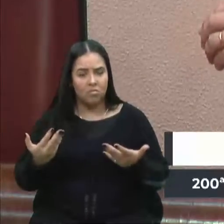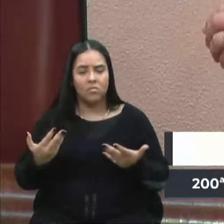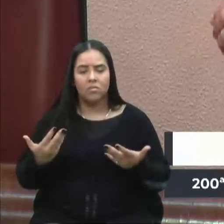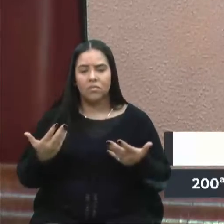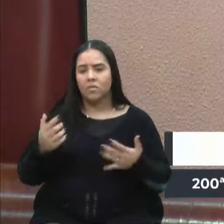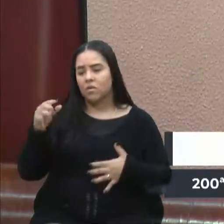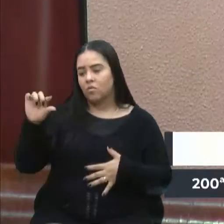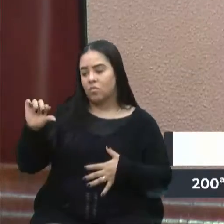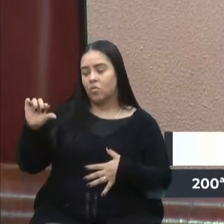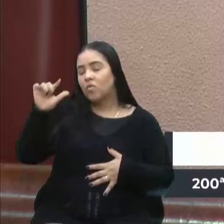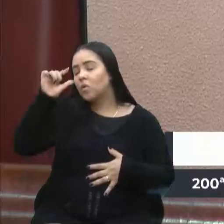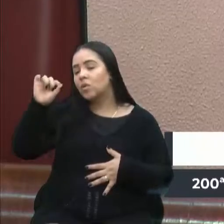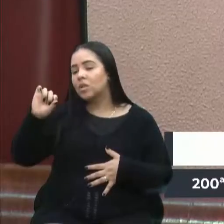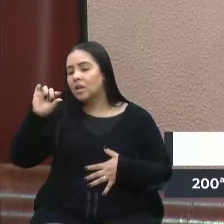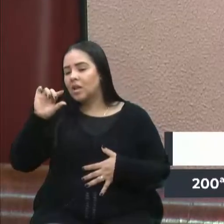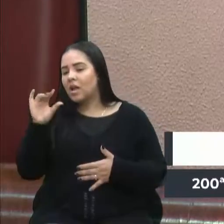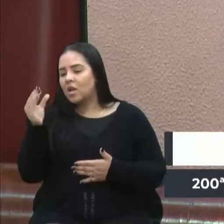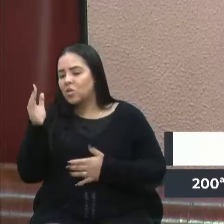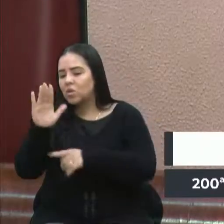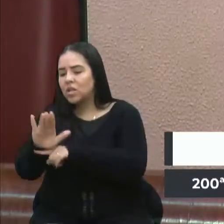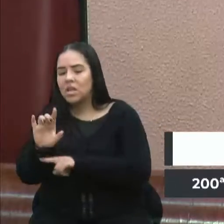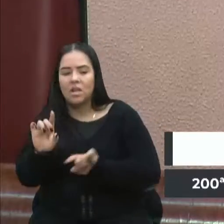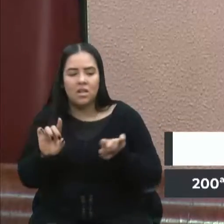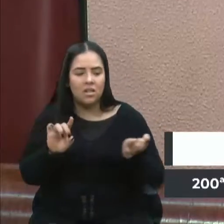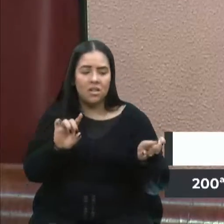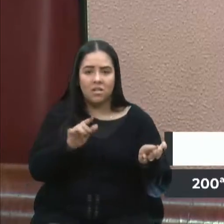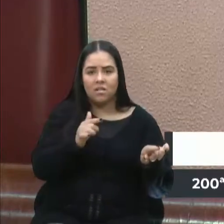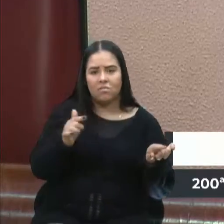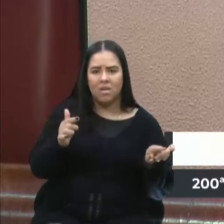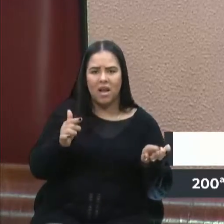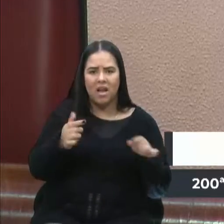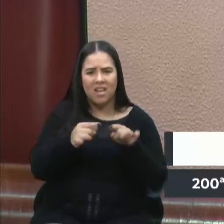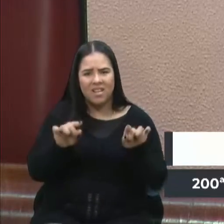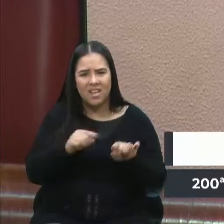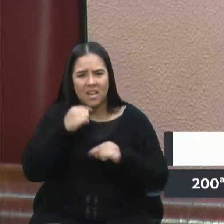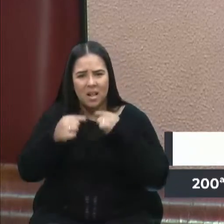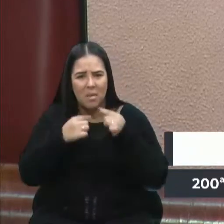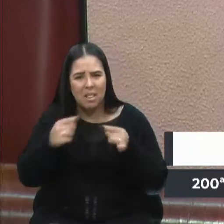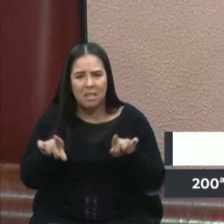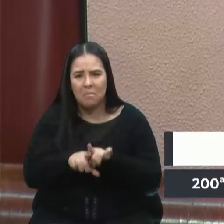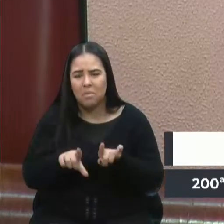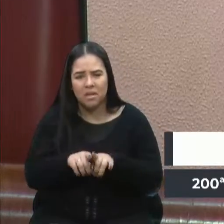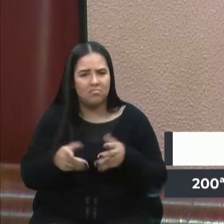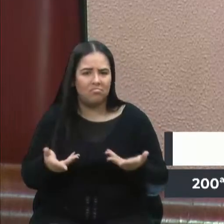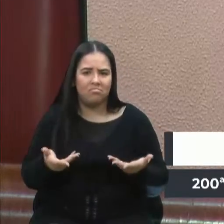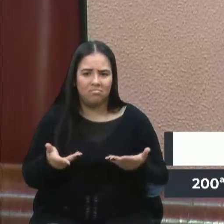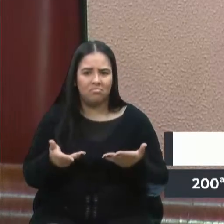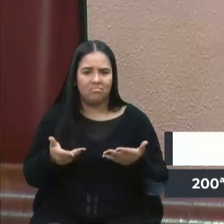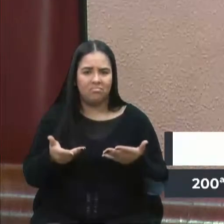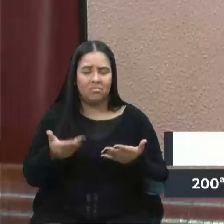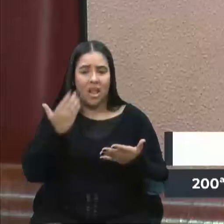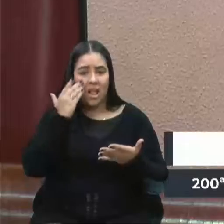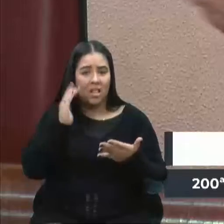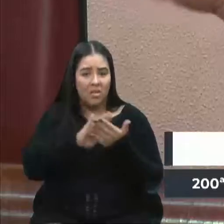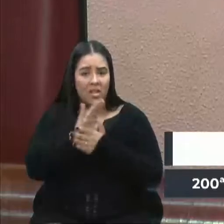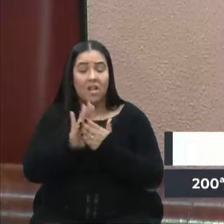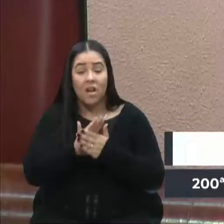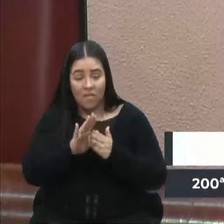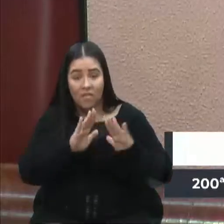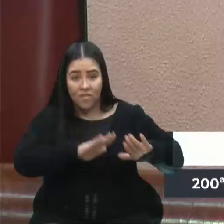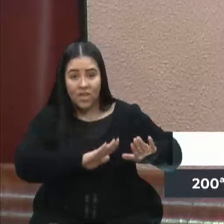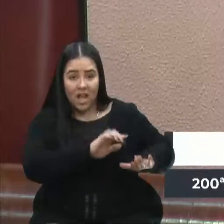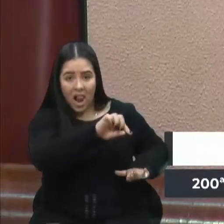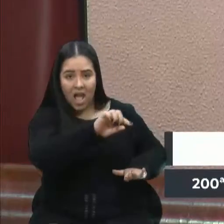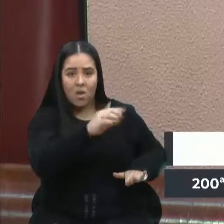parte vai ser contemplada, a outra não. Aí também reclama também, então eu não entendo mais nada. Vão lá morar lá, fique lá